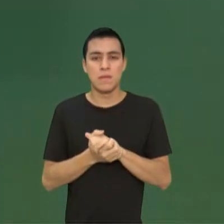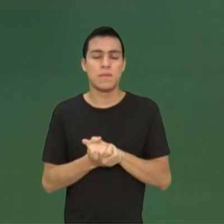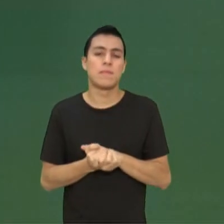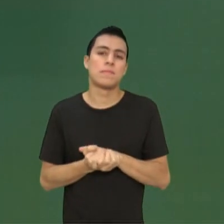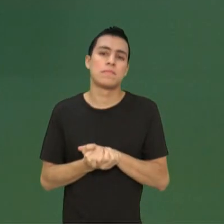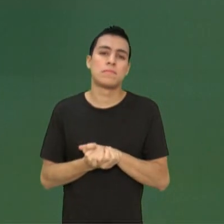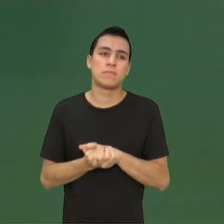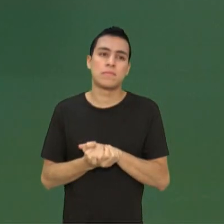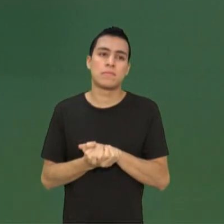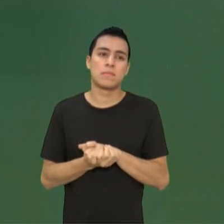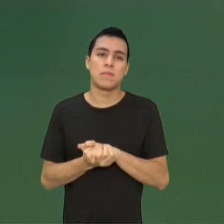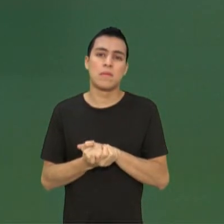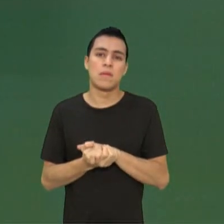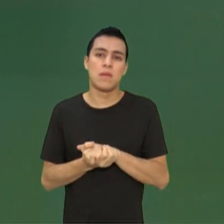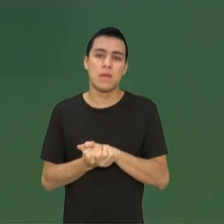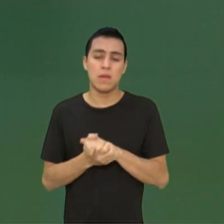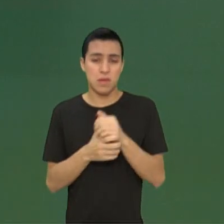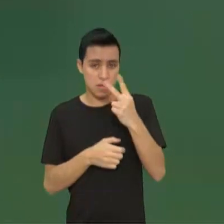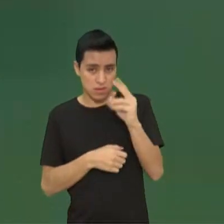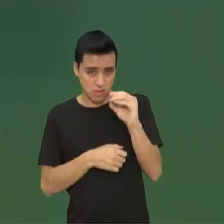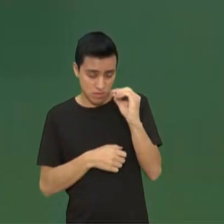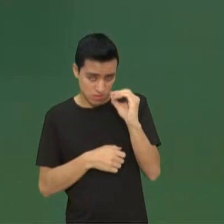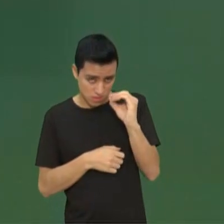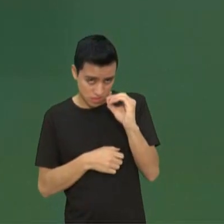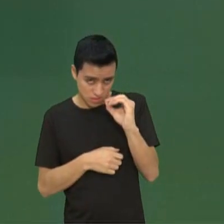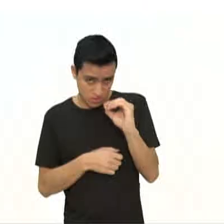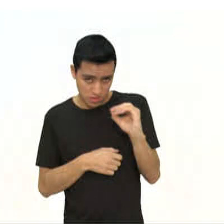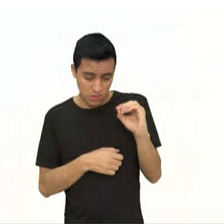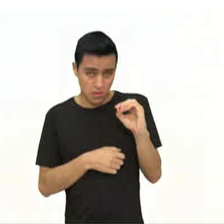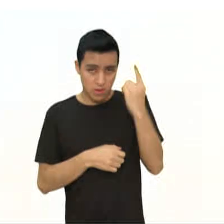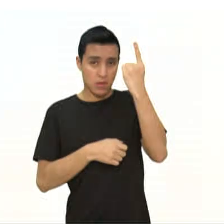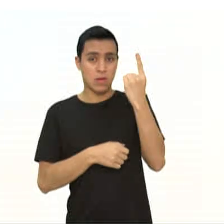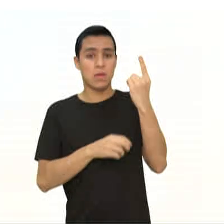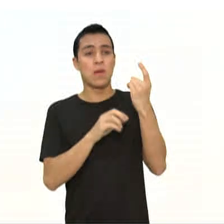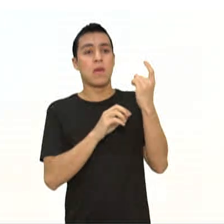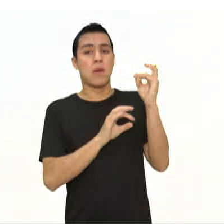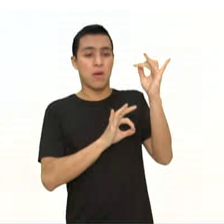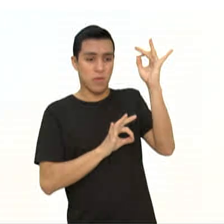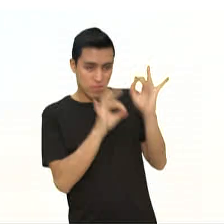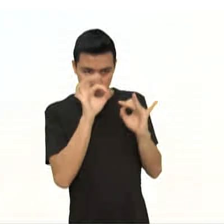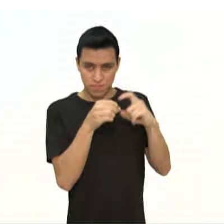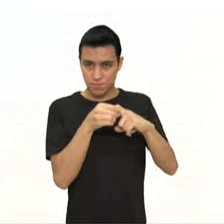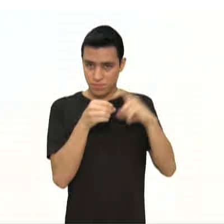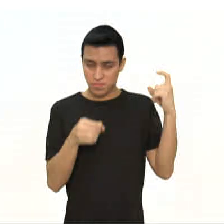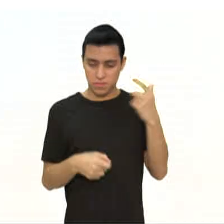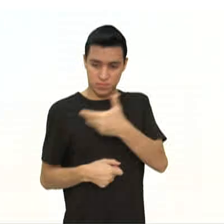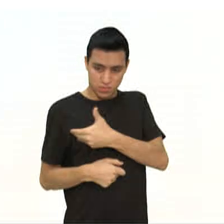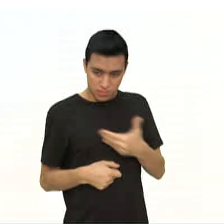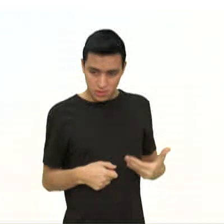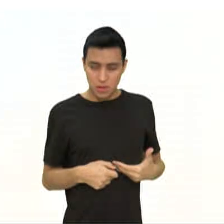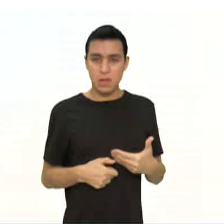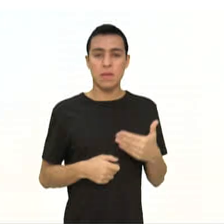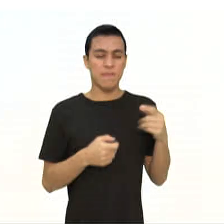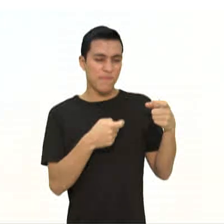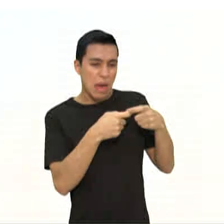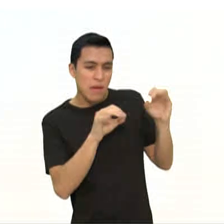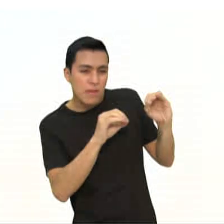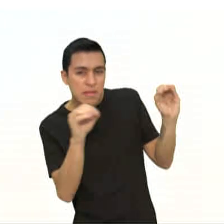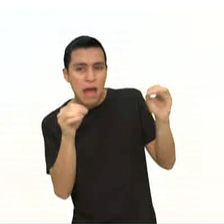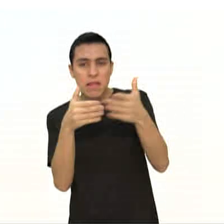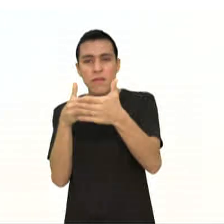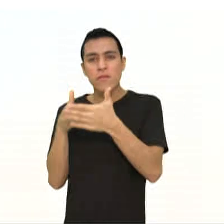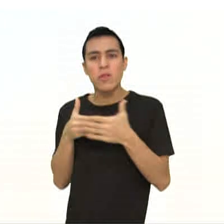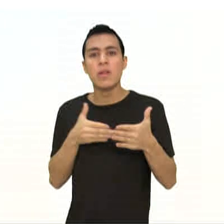Warren. Em 2001, a organização não governamental Médicos Sem Fronteiras, em